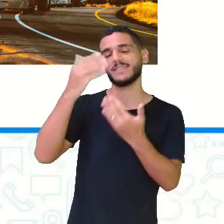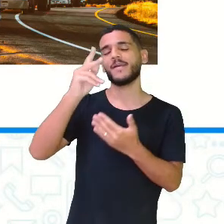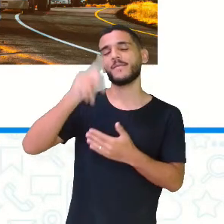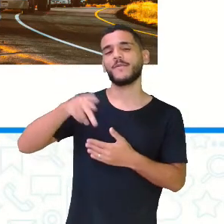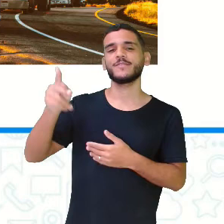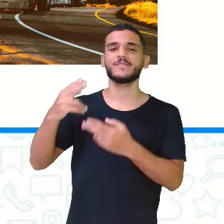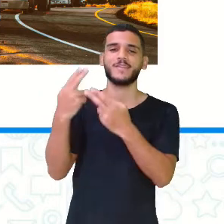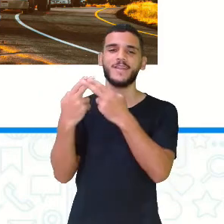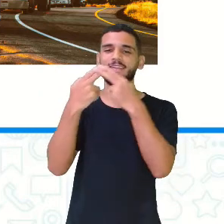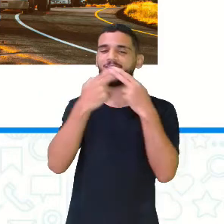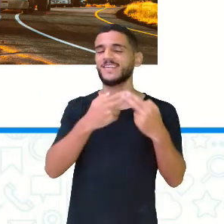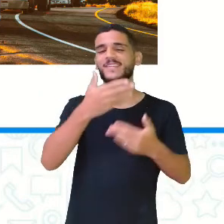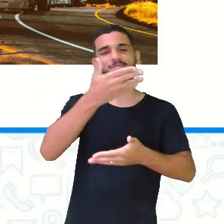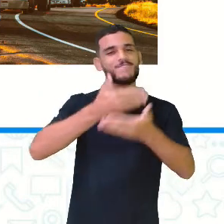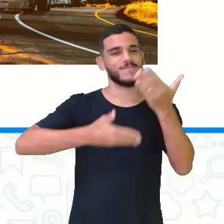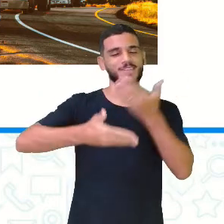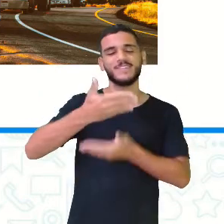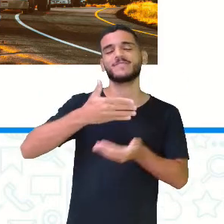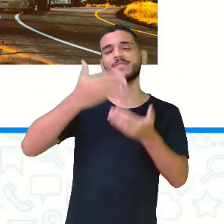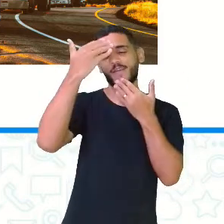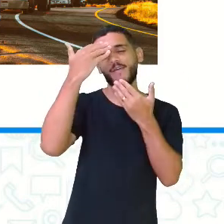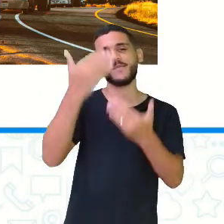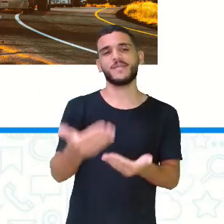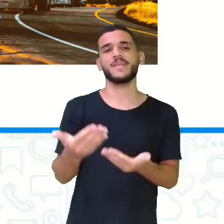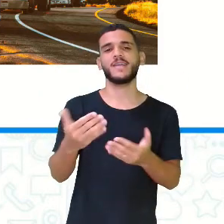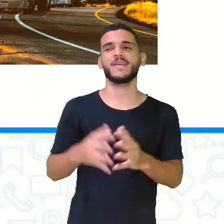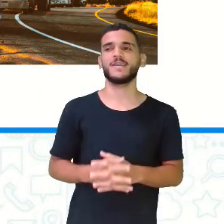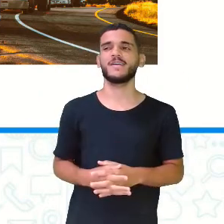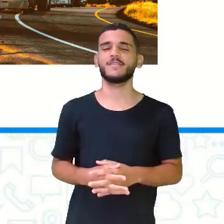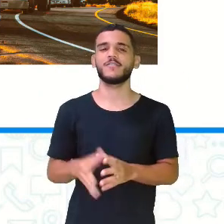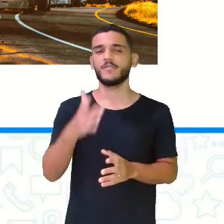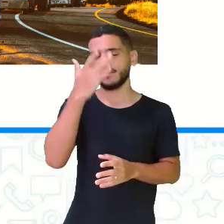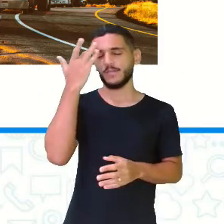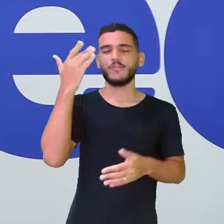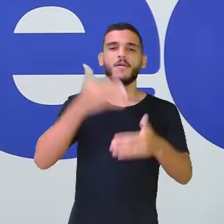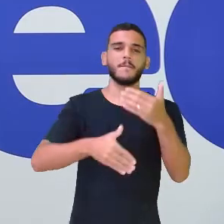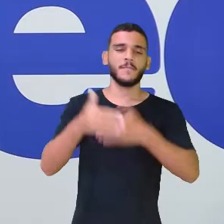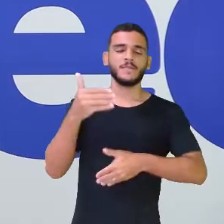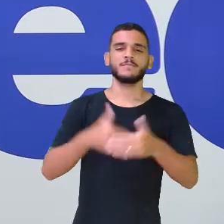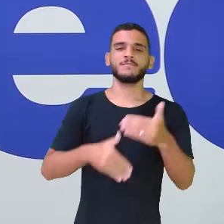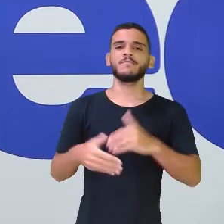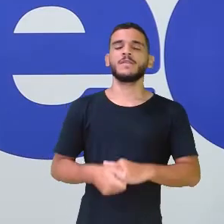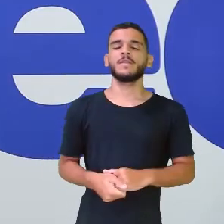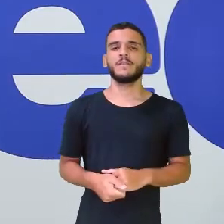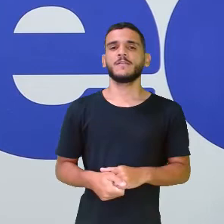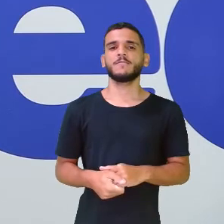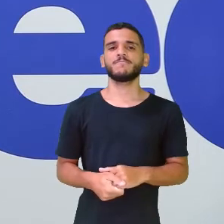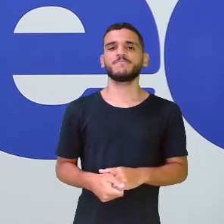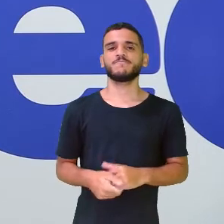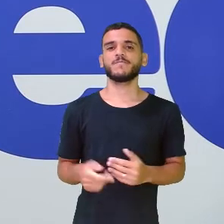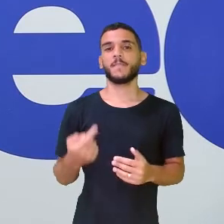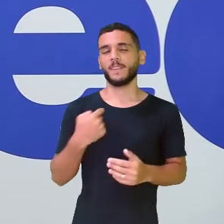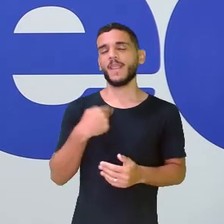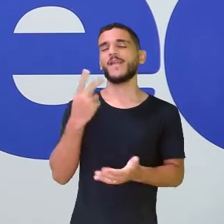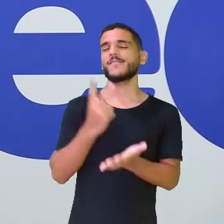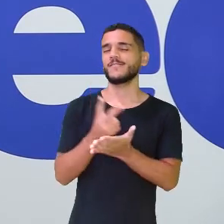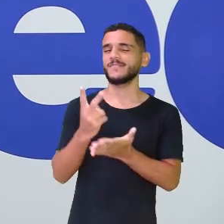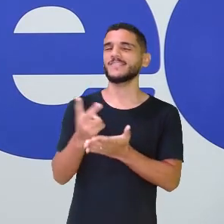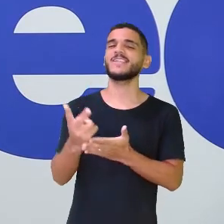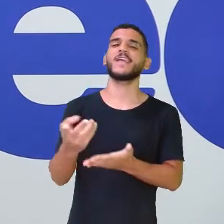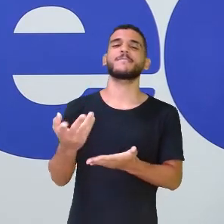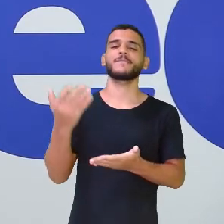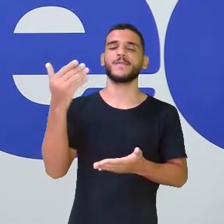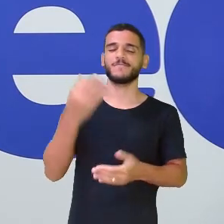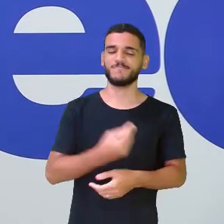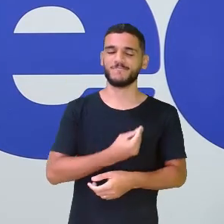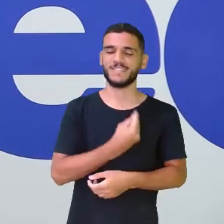Iris pela interação. Muito obrigada. Estavam aí participando. Por nada, né? Professora Kedma, sempre estarei por aqui, né? Quando